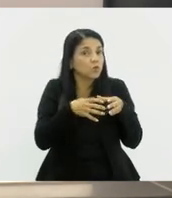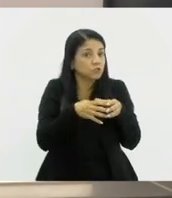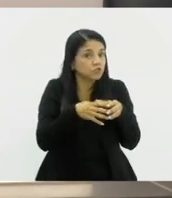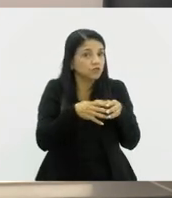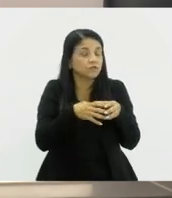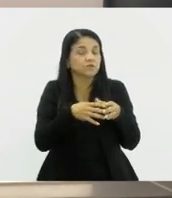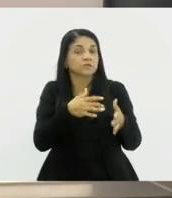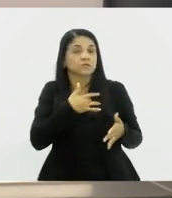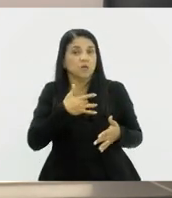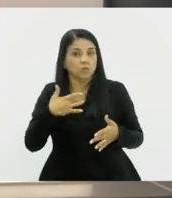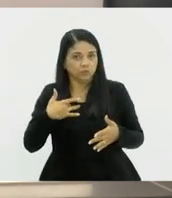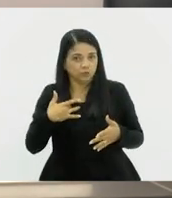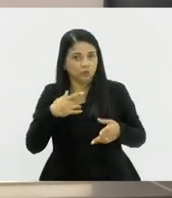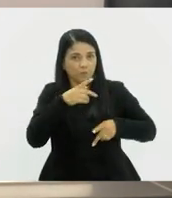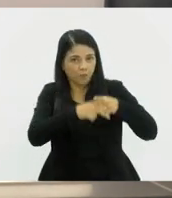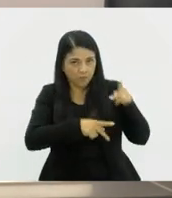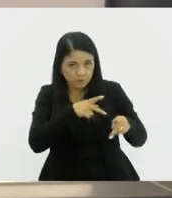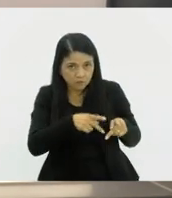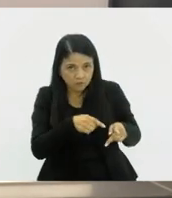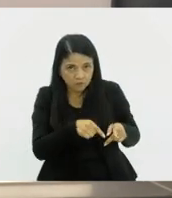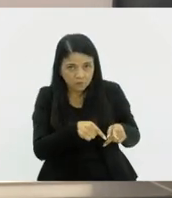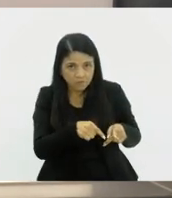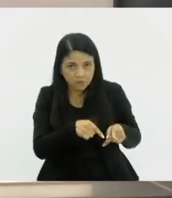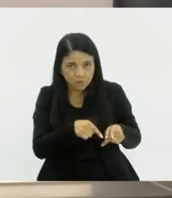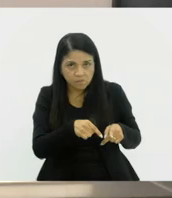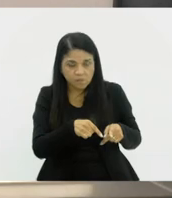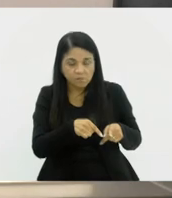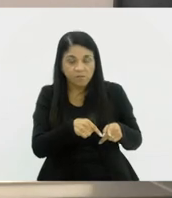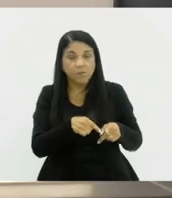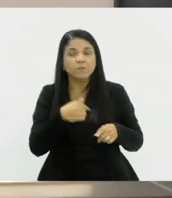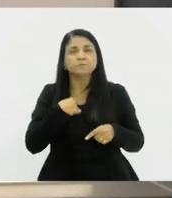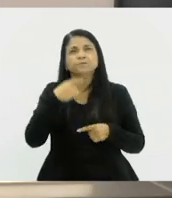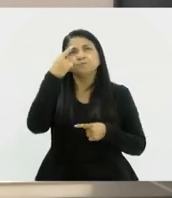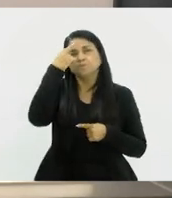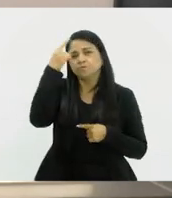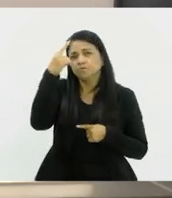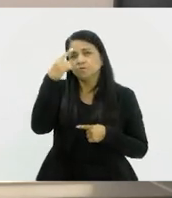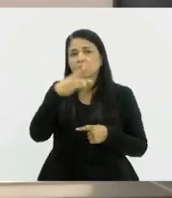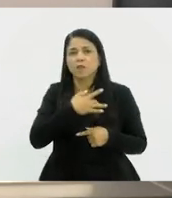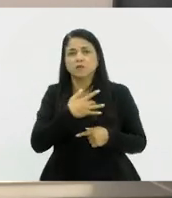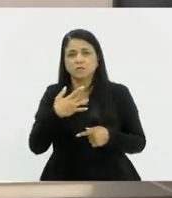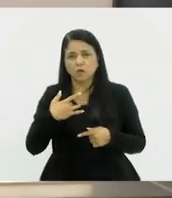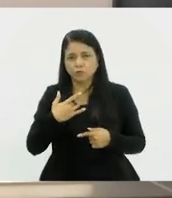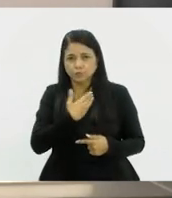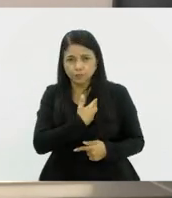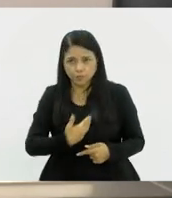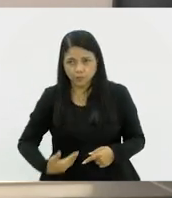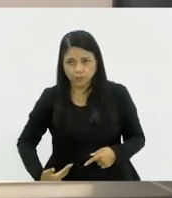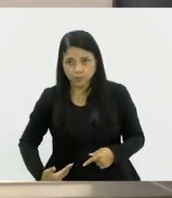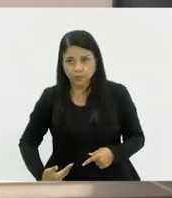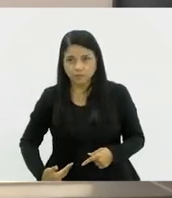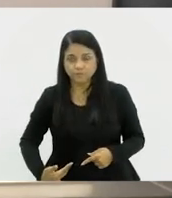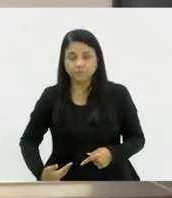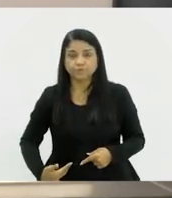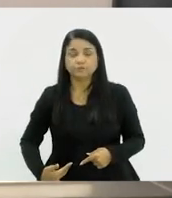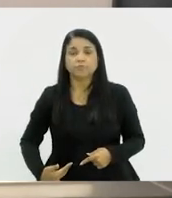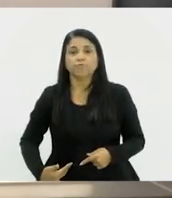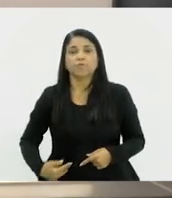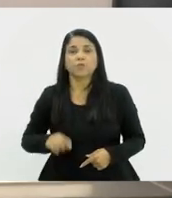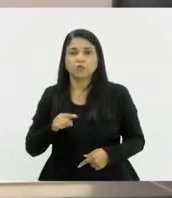eu eu penso que eh a saúde pública a a nossa saúde